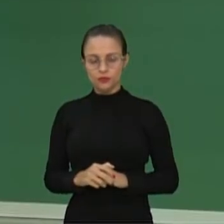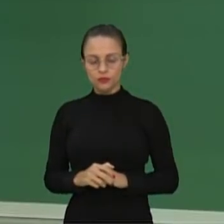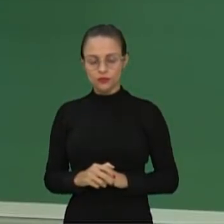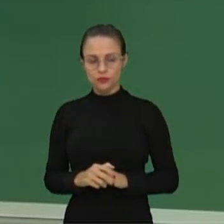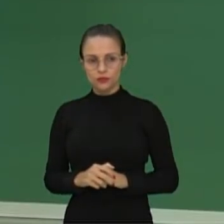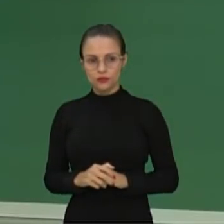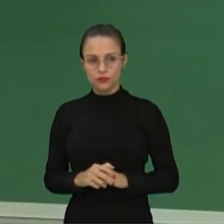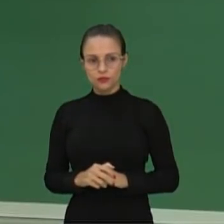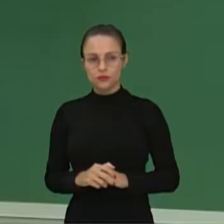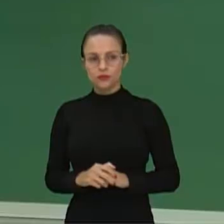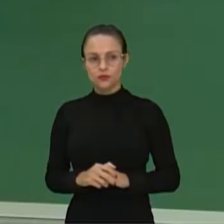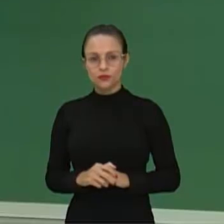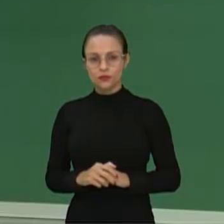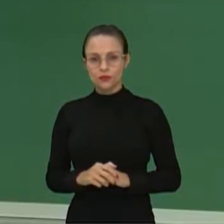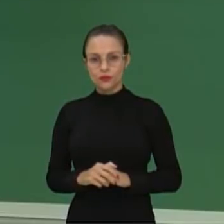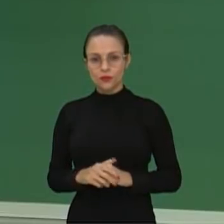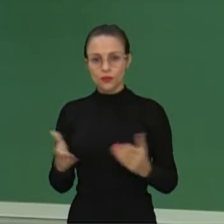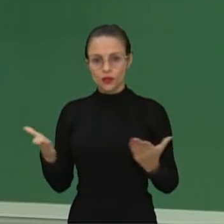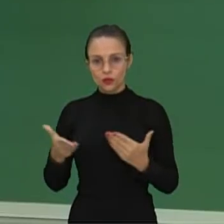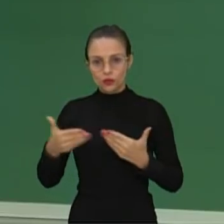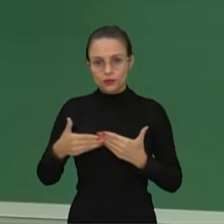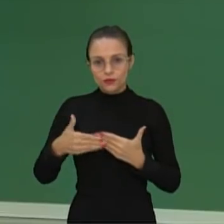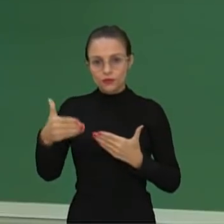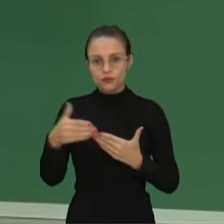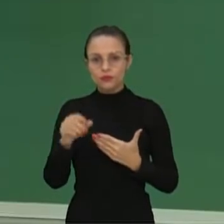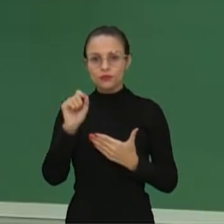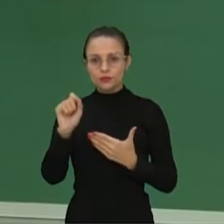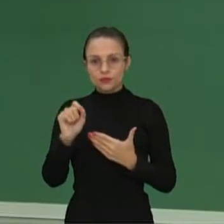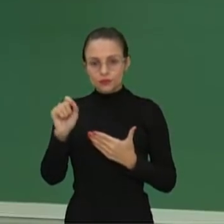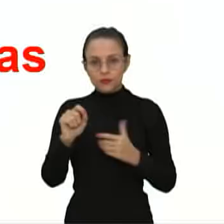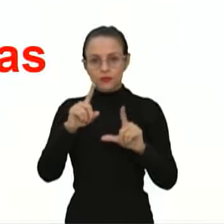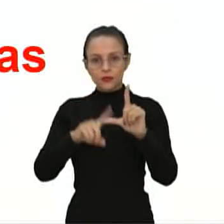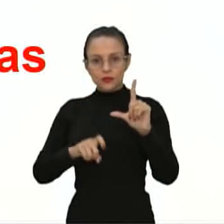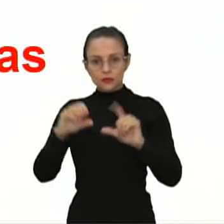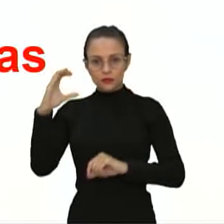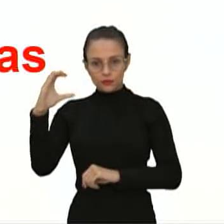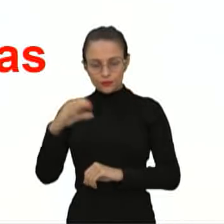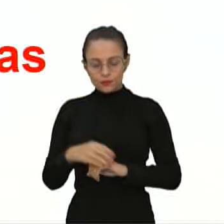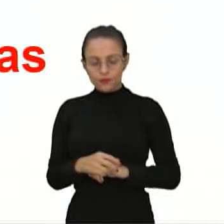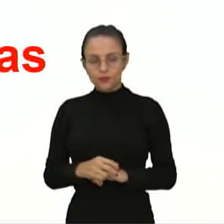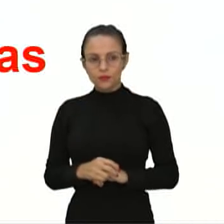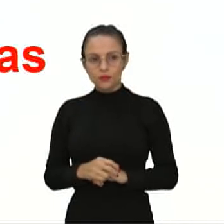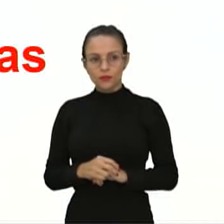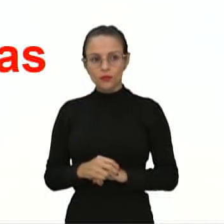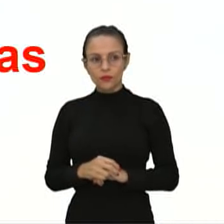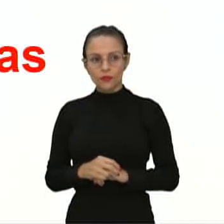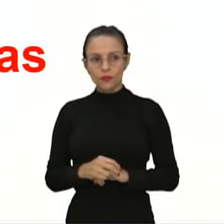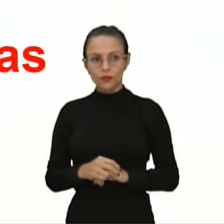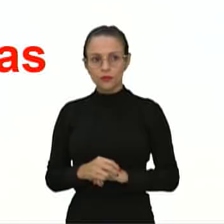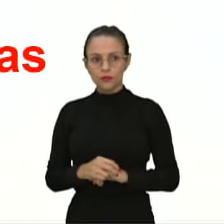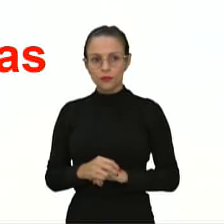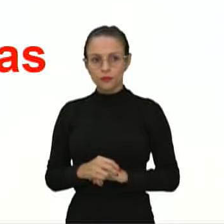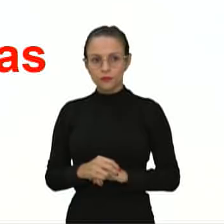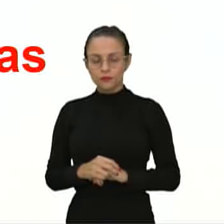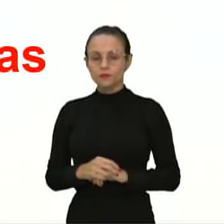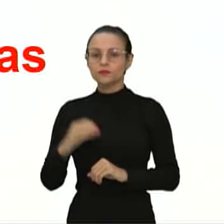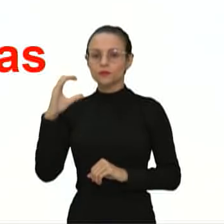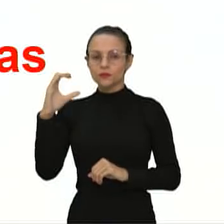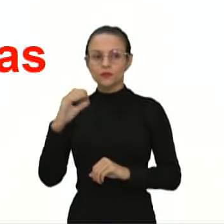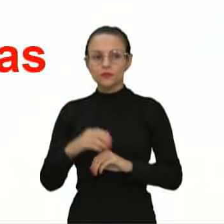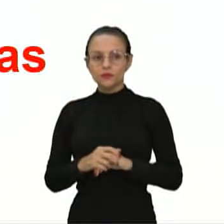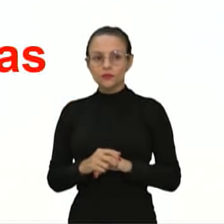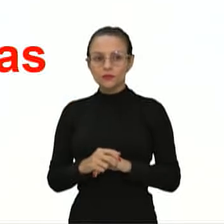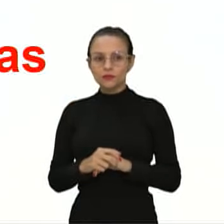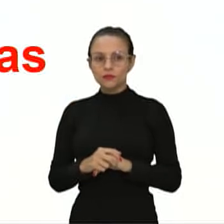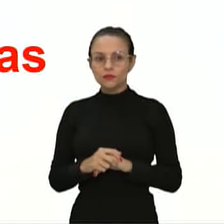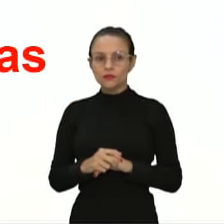Vamos para a letra C, então? Vamos lá? Então, na letra C, quantas